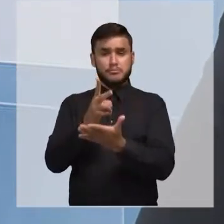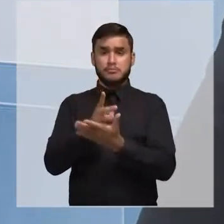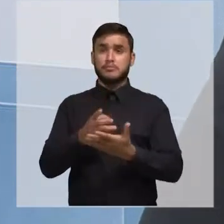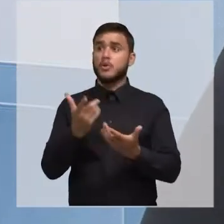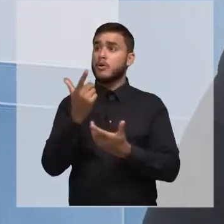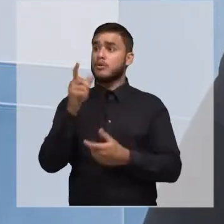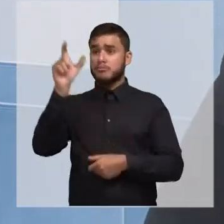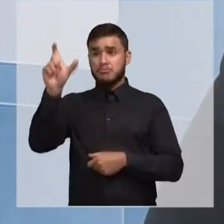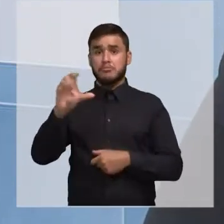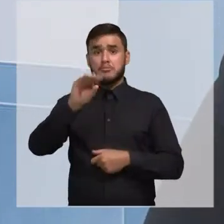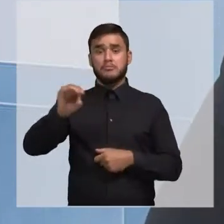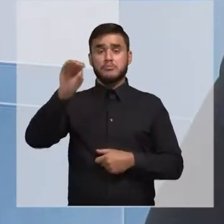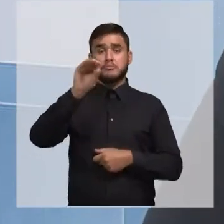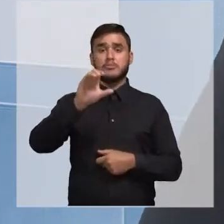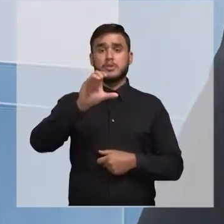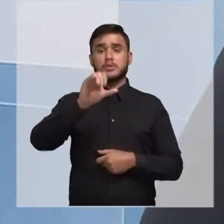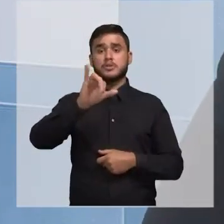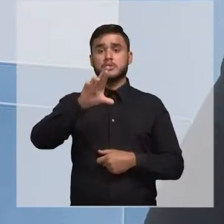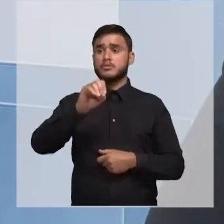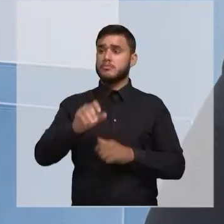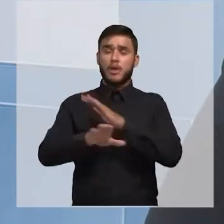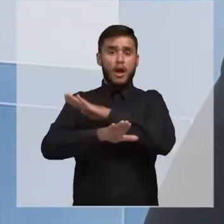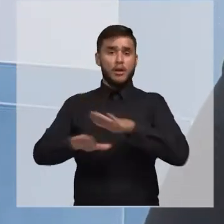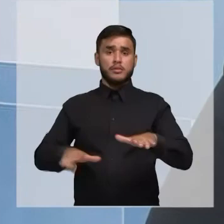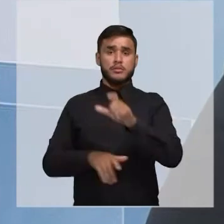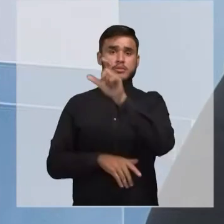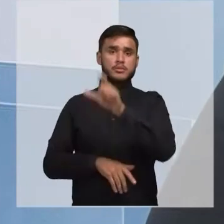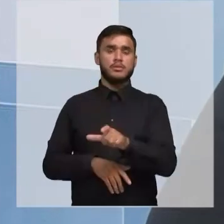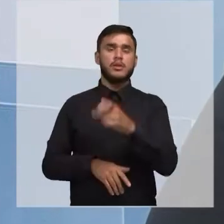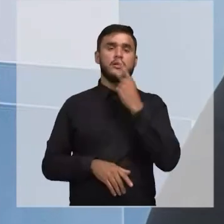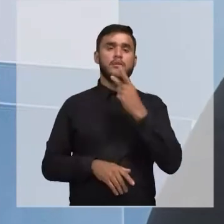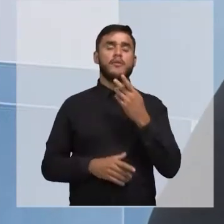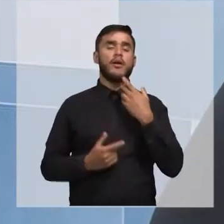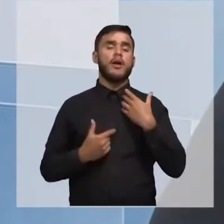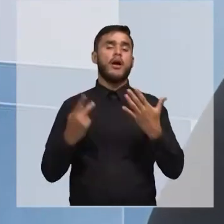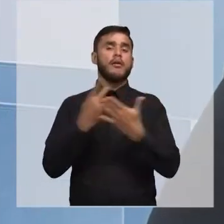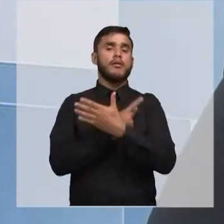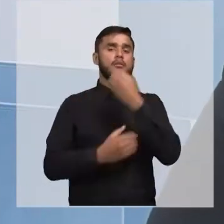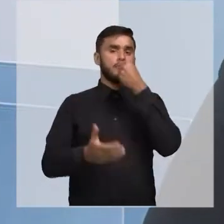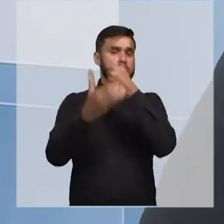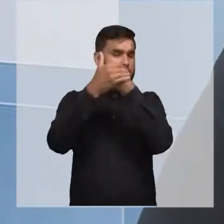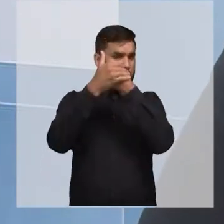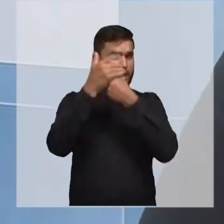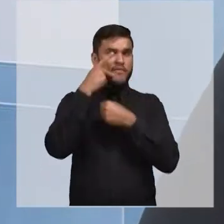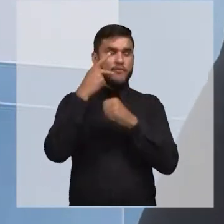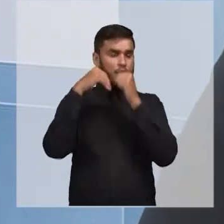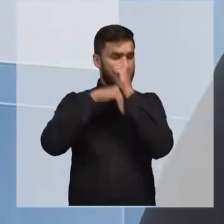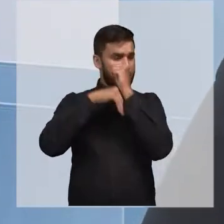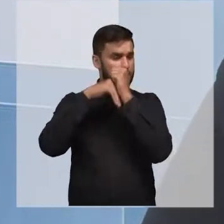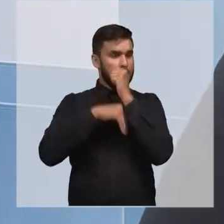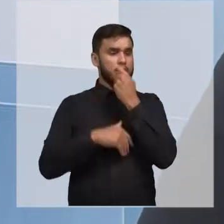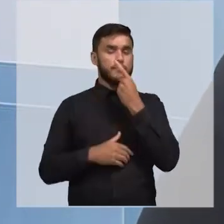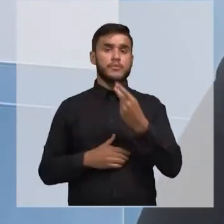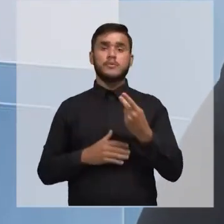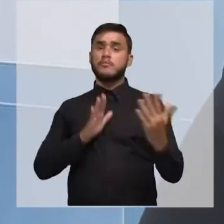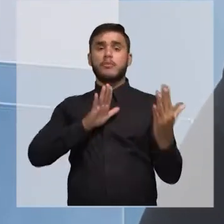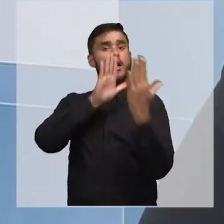pelo menos, o eleitor sabe que não vai comprar gato por lebre. Ele é desse jeito mesmo. Só que ele falou, foi na frente,